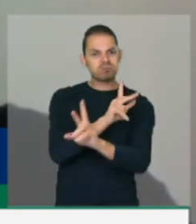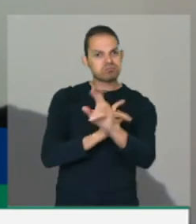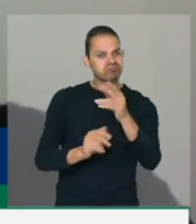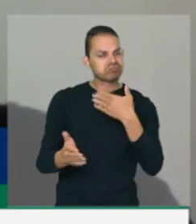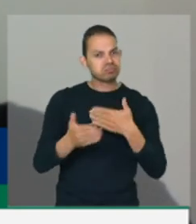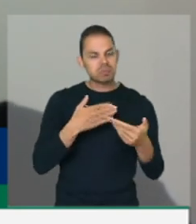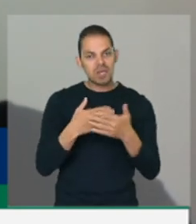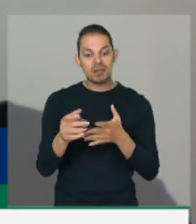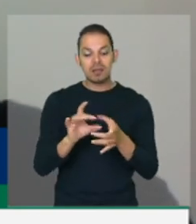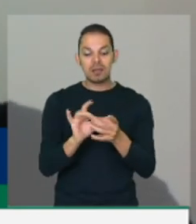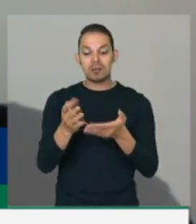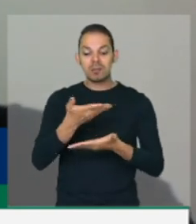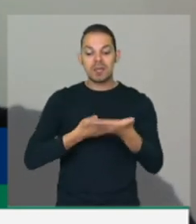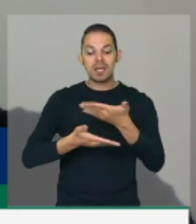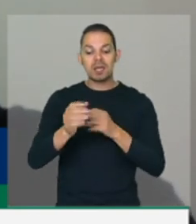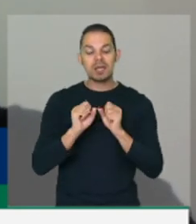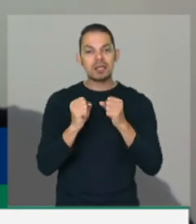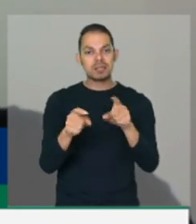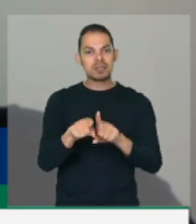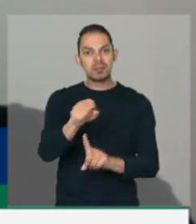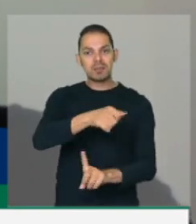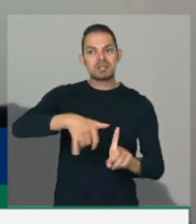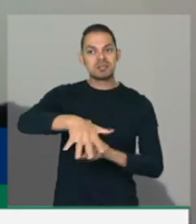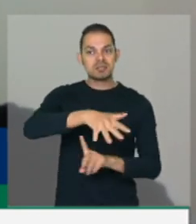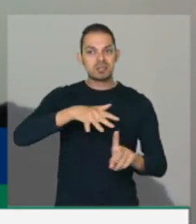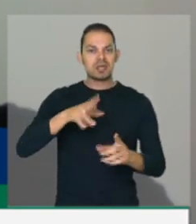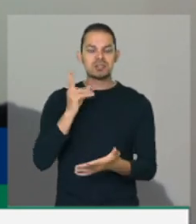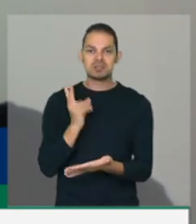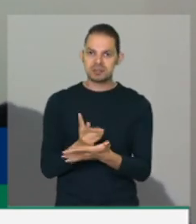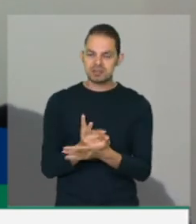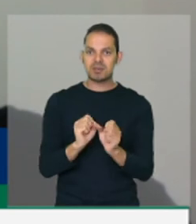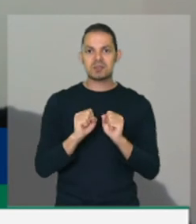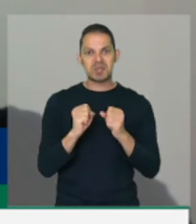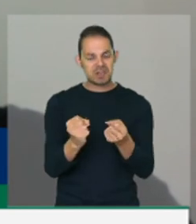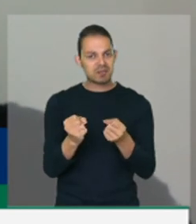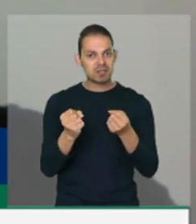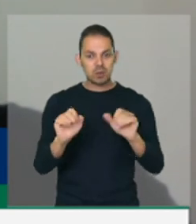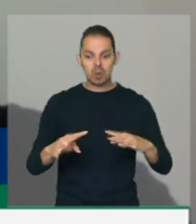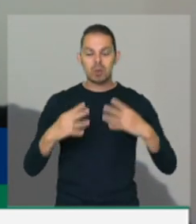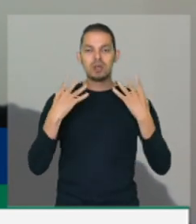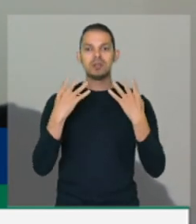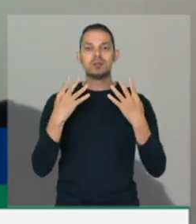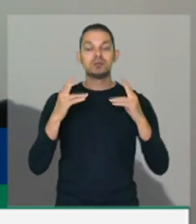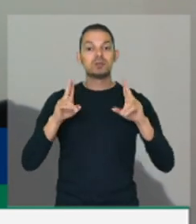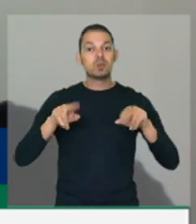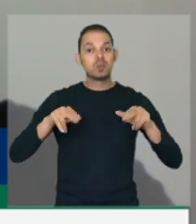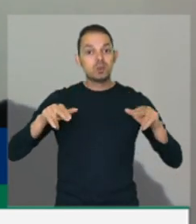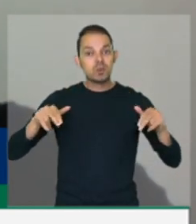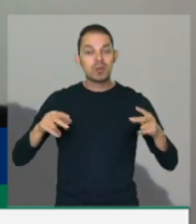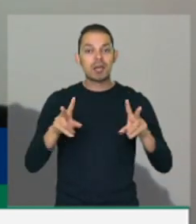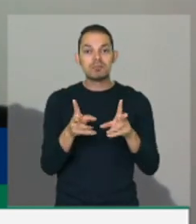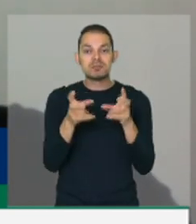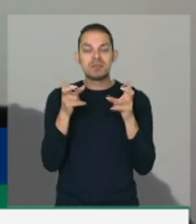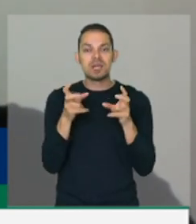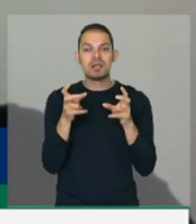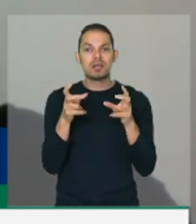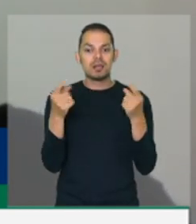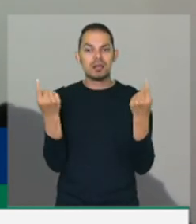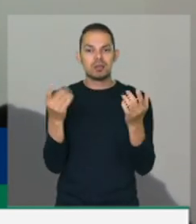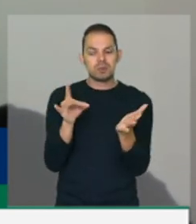nossa democracia e por nossa sociedade. Sempre defendi isso publicamente. Jamais vi como